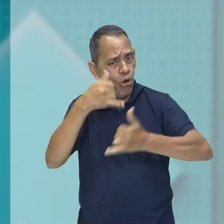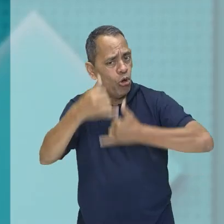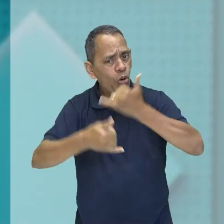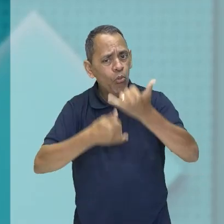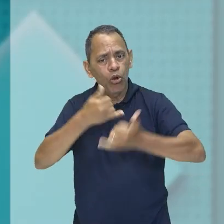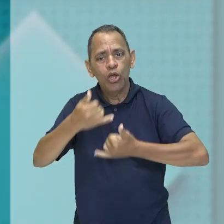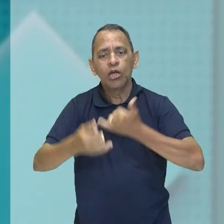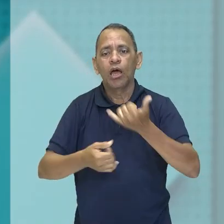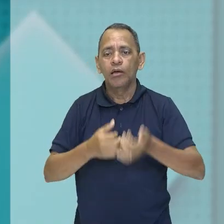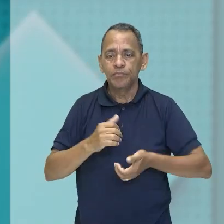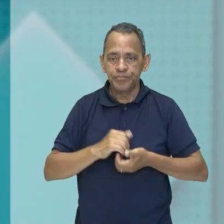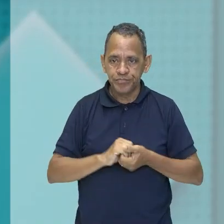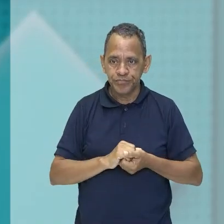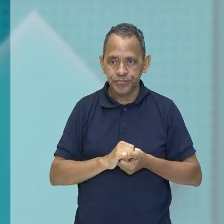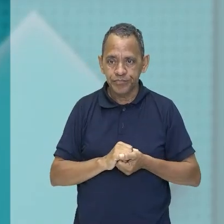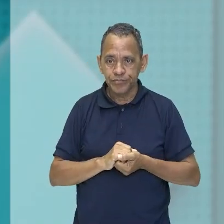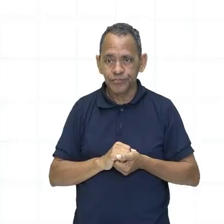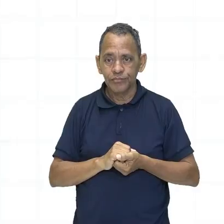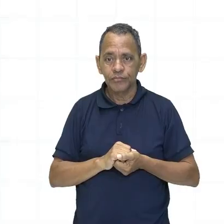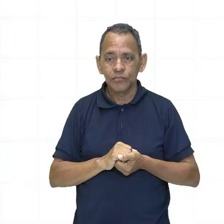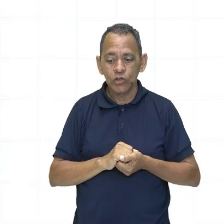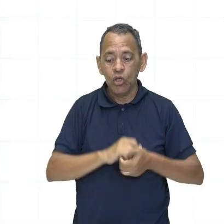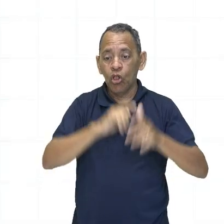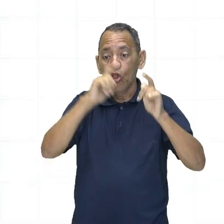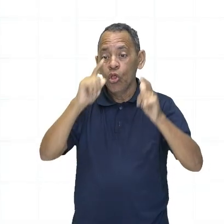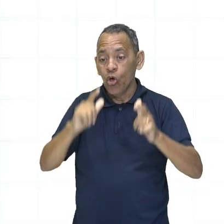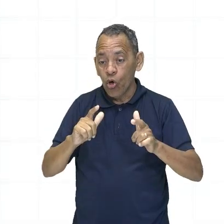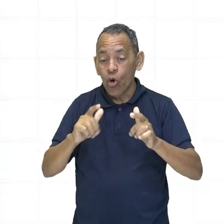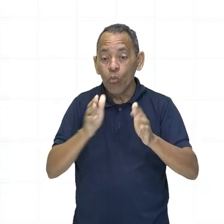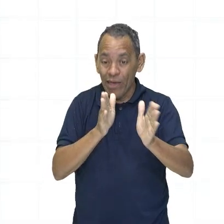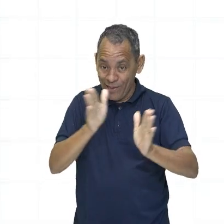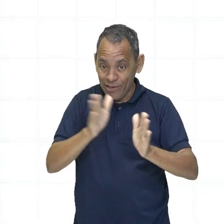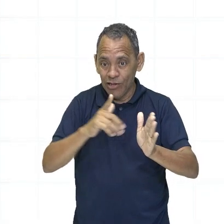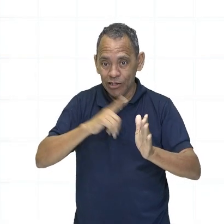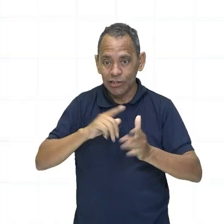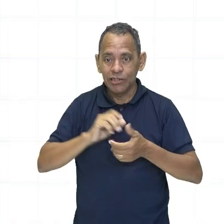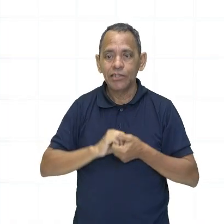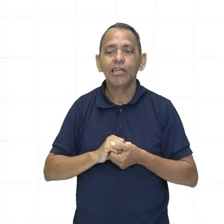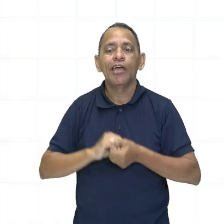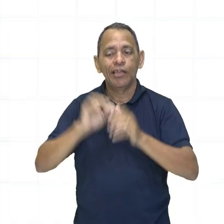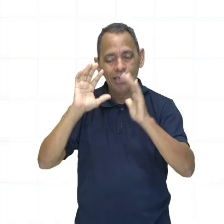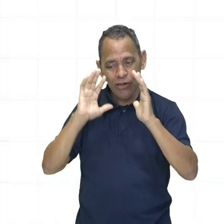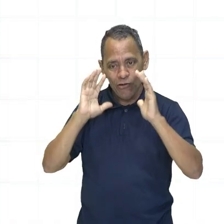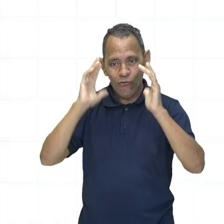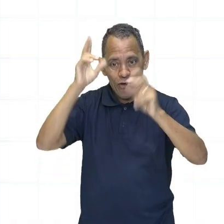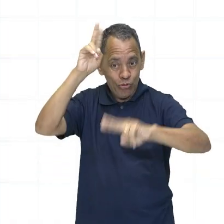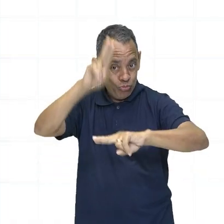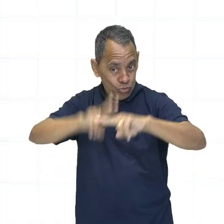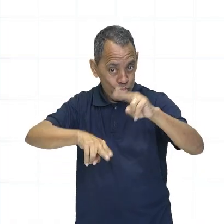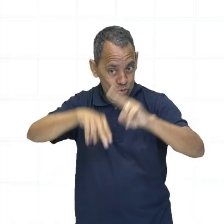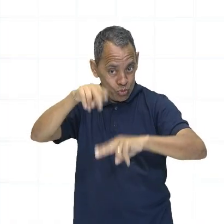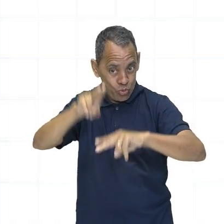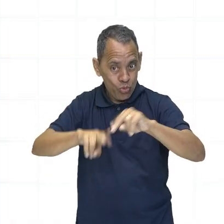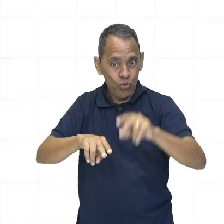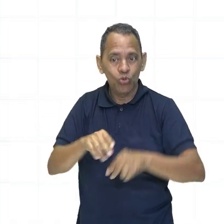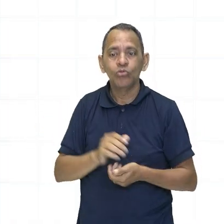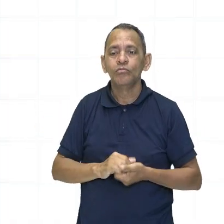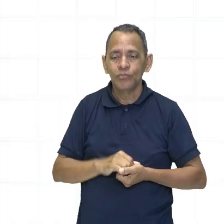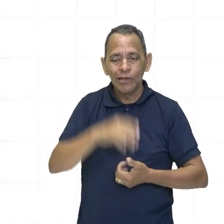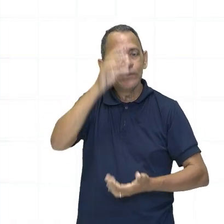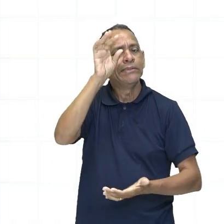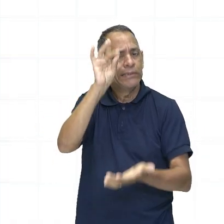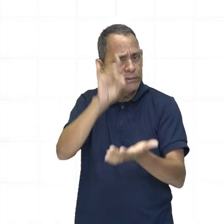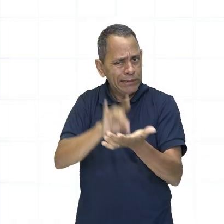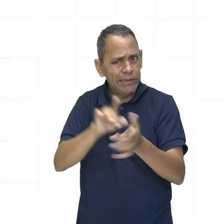evento também, nós temos as festas juninas, que eu tenho certeza que vocês já participaram aí nas escolas de vocês. Então,